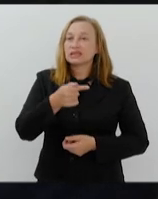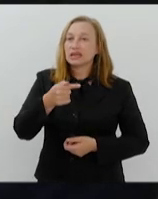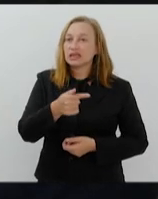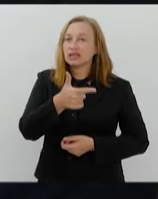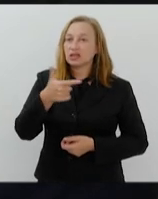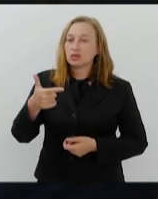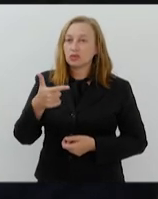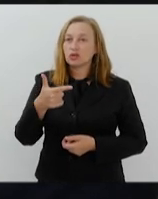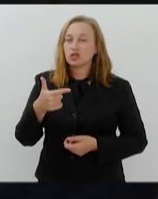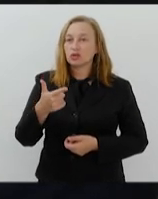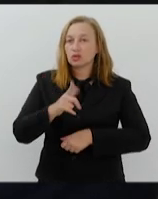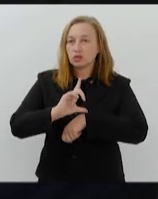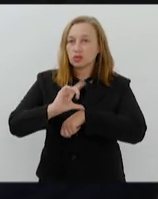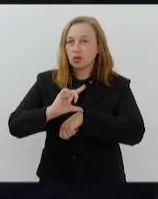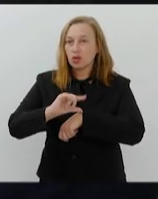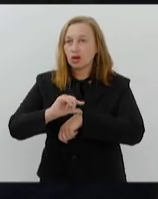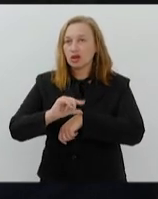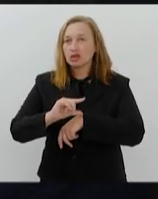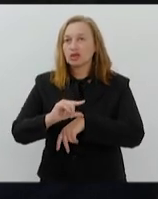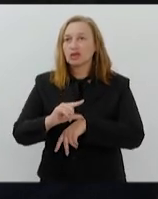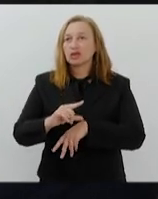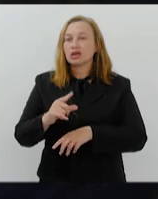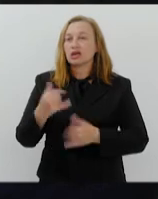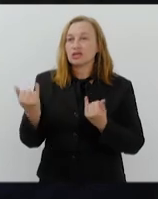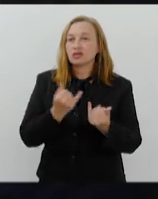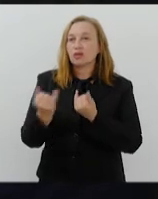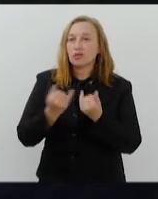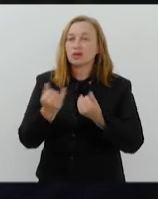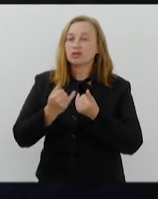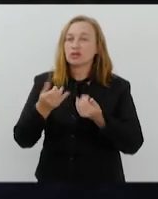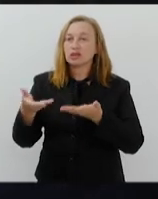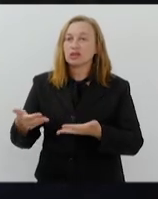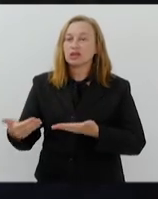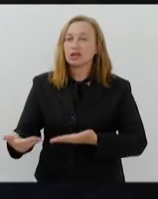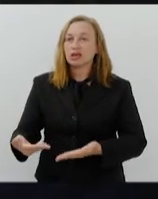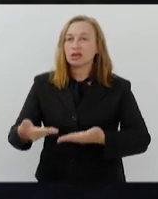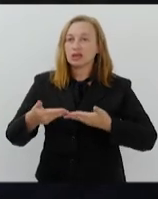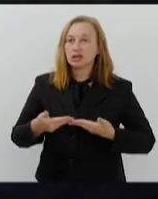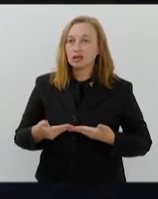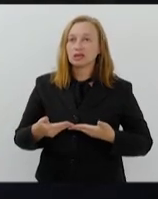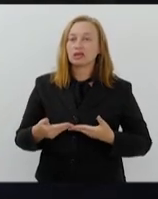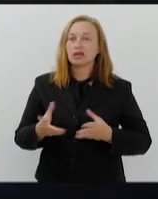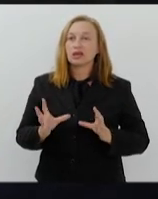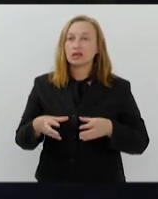informações aqui solicitadas sejam encaminhadas a essa CPI